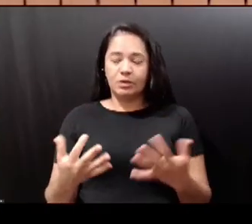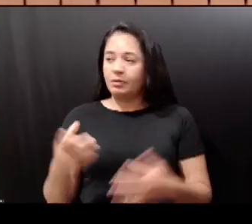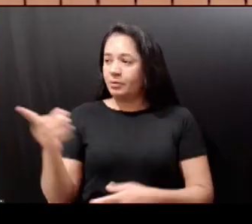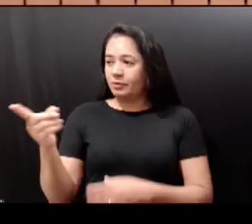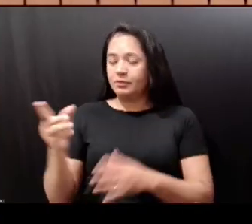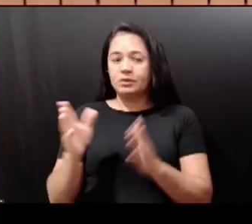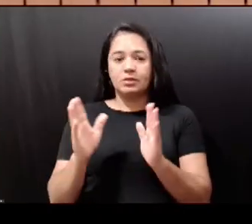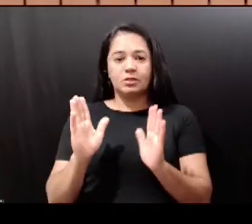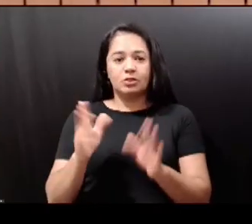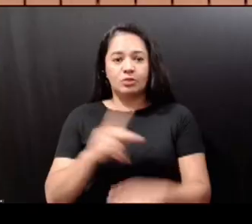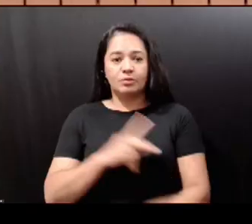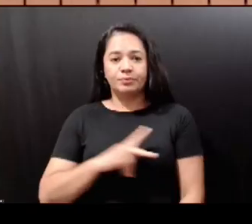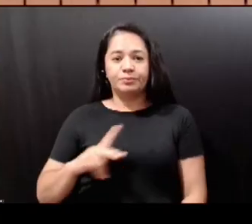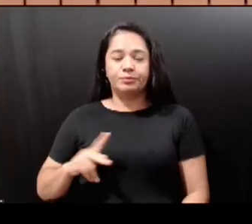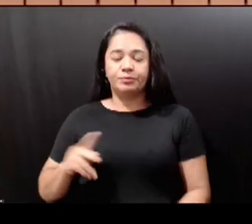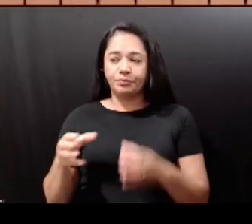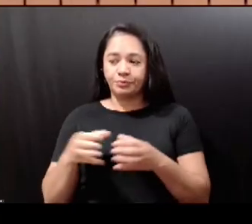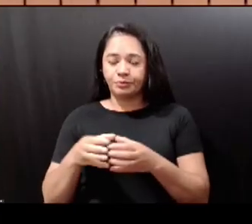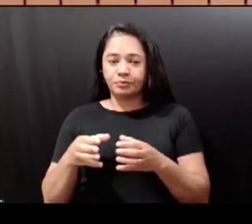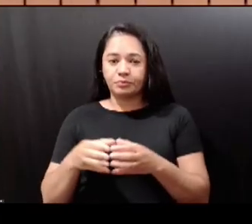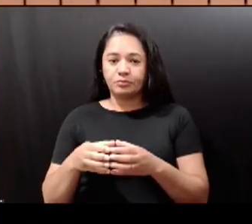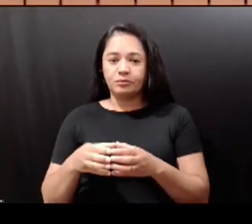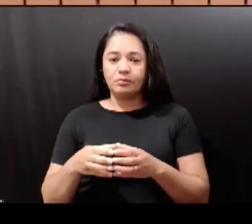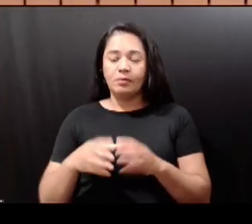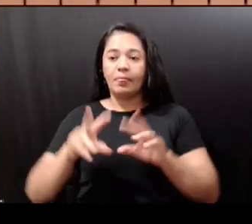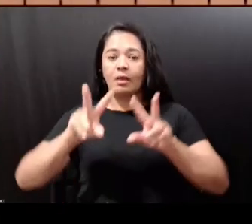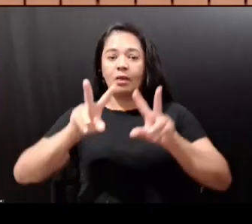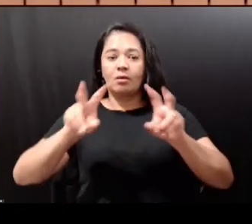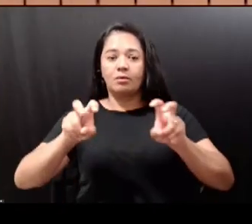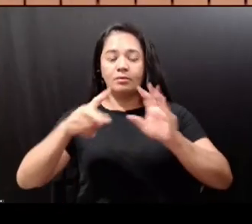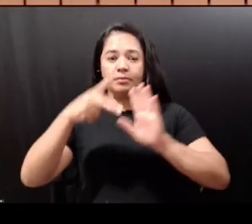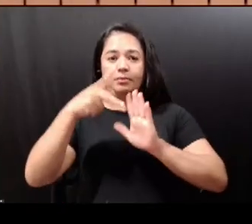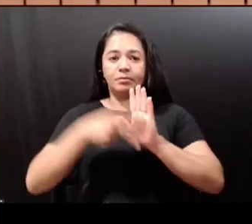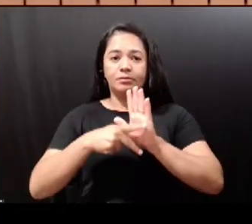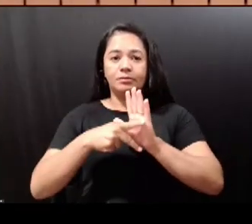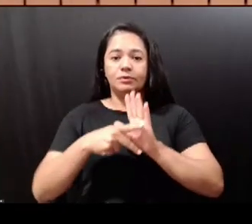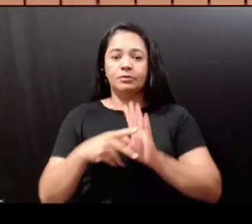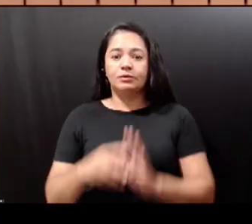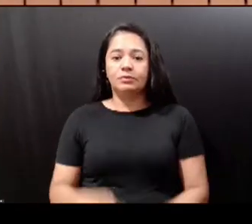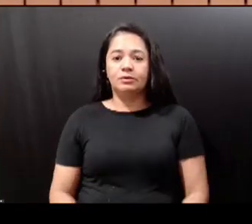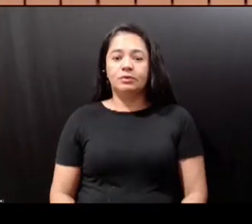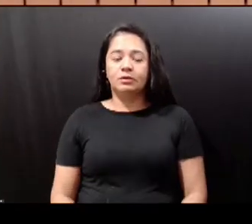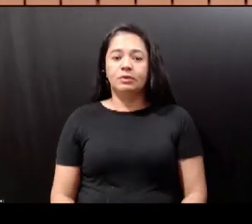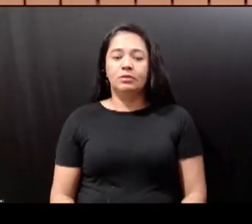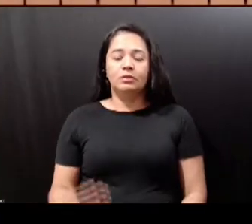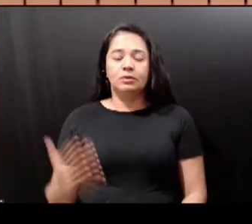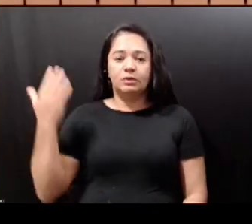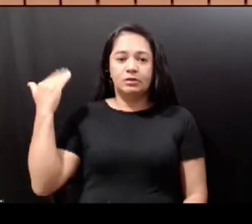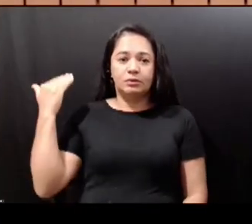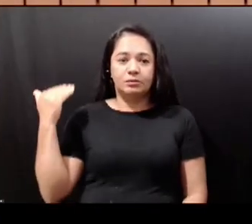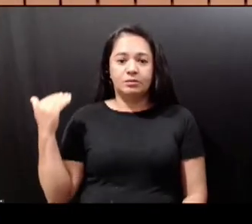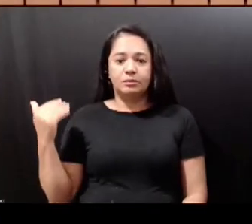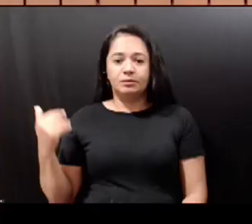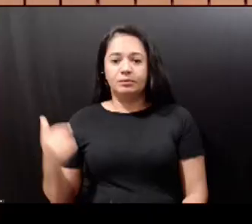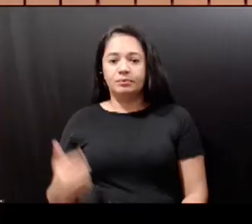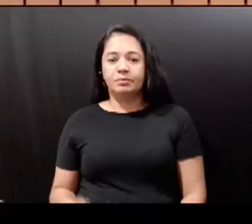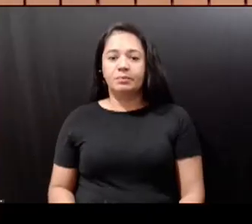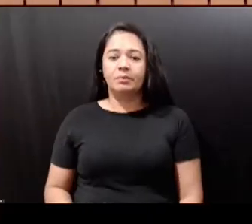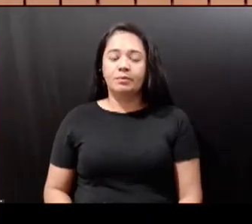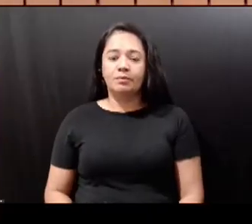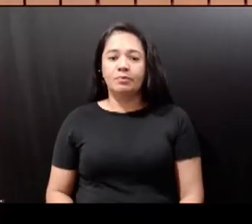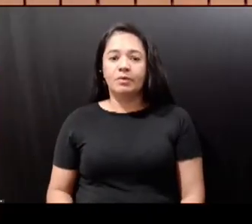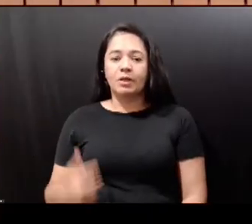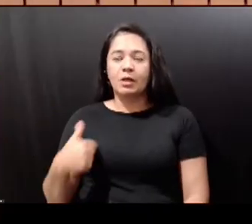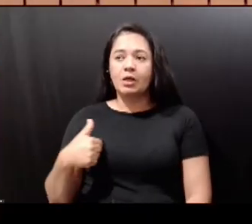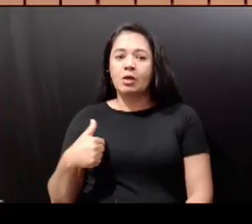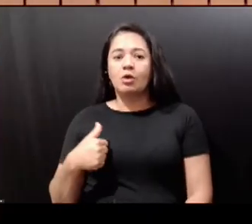comissão. Sobre o projeto, vereador, eu tive aqui, há muito tempo atrás, quando eu passei nessa casa aqui, eu reativei o